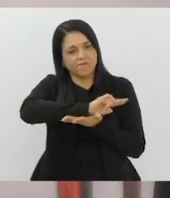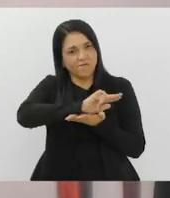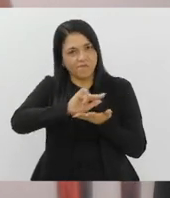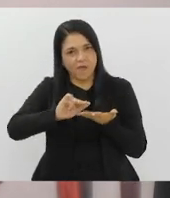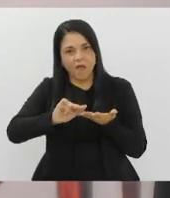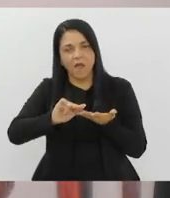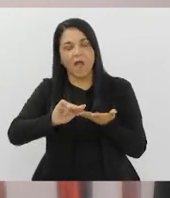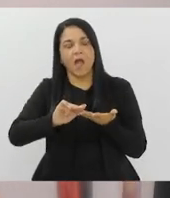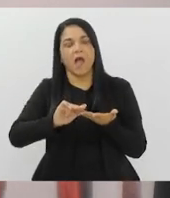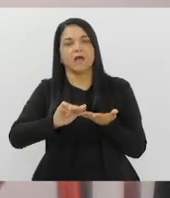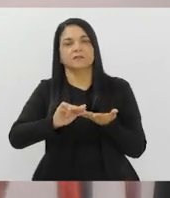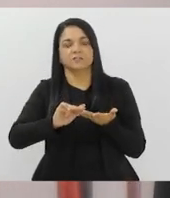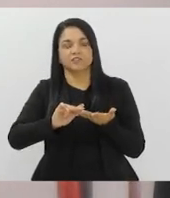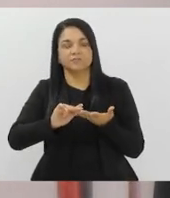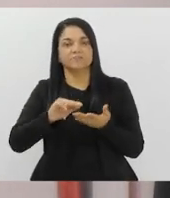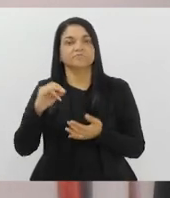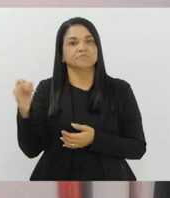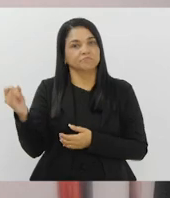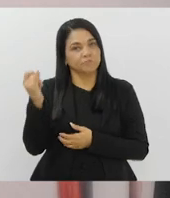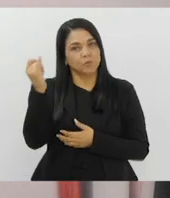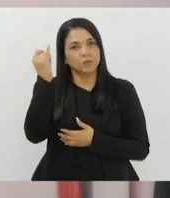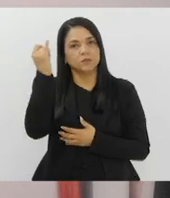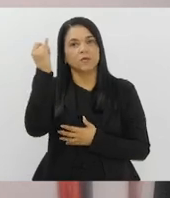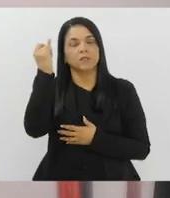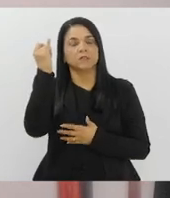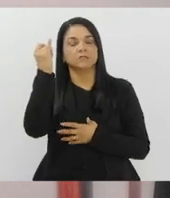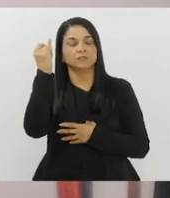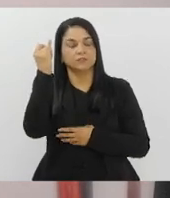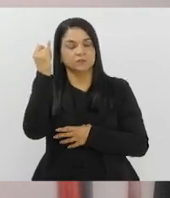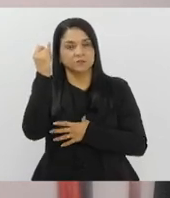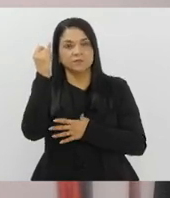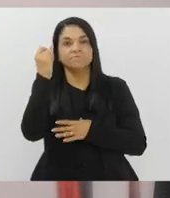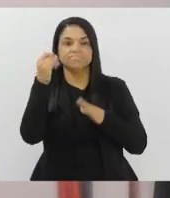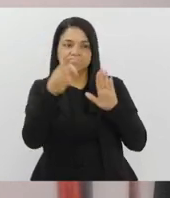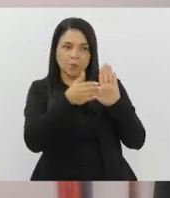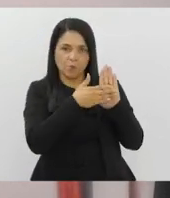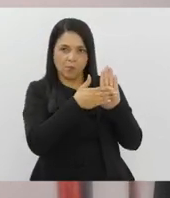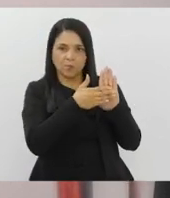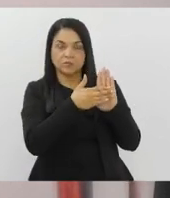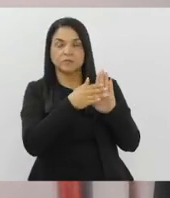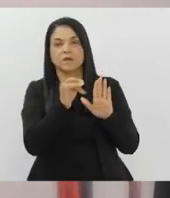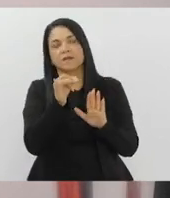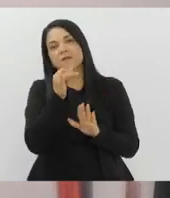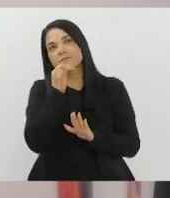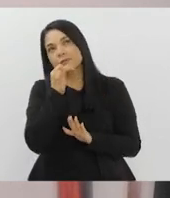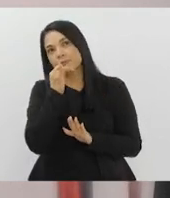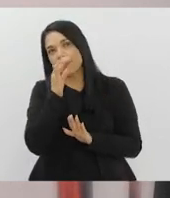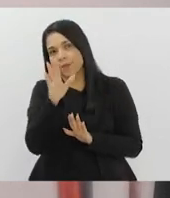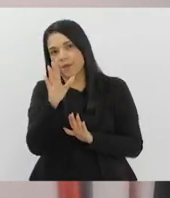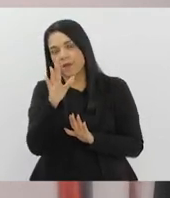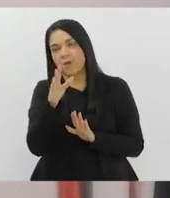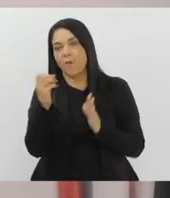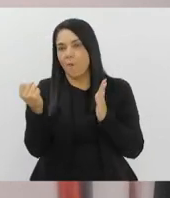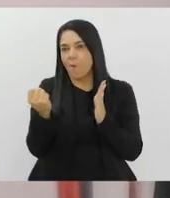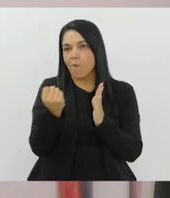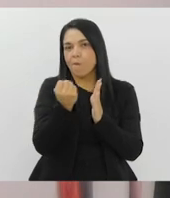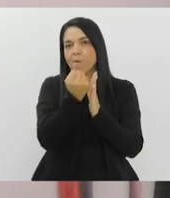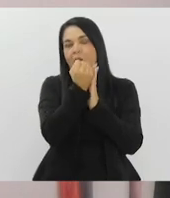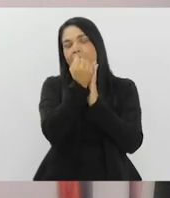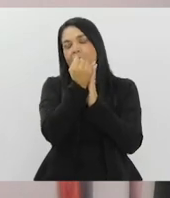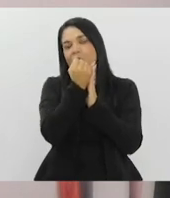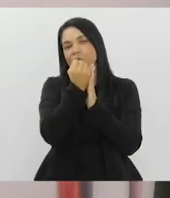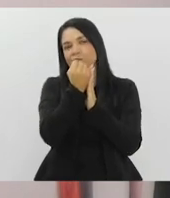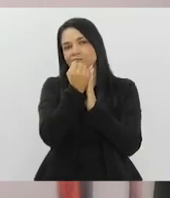acúmulo denso, importante, histórico com relação a isso. Não é à toa, por exemplo, que a gente tem o marco legal da primeira